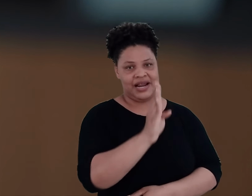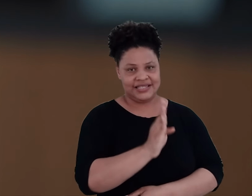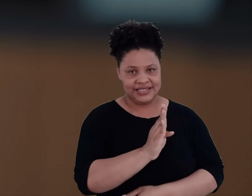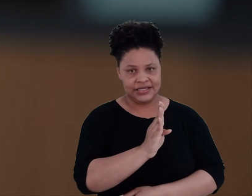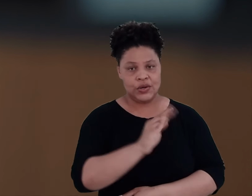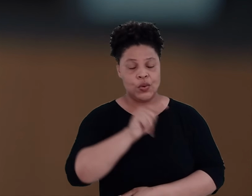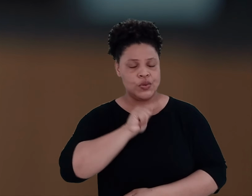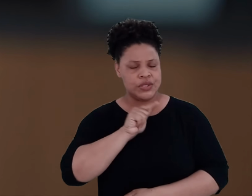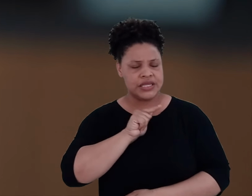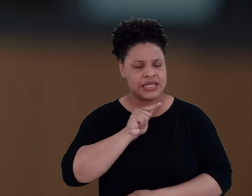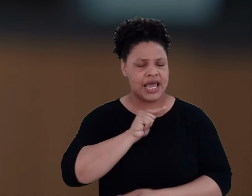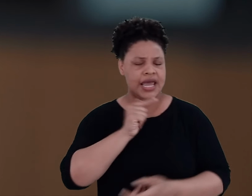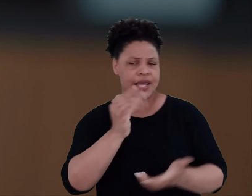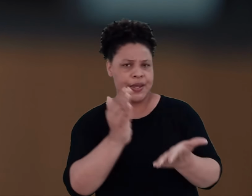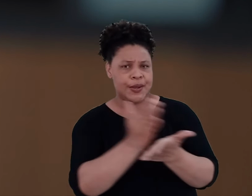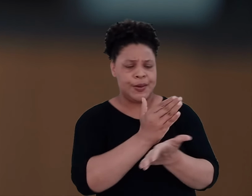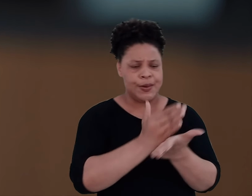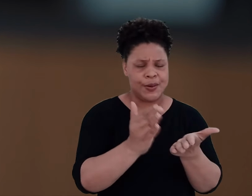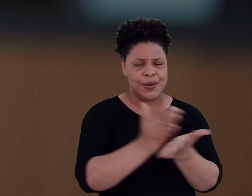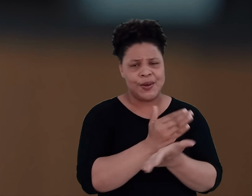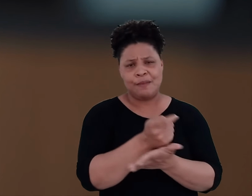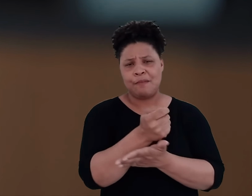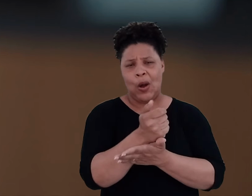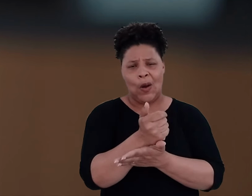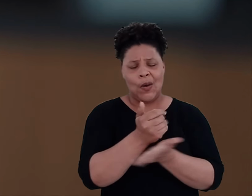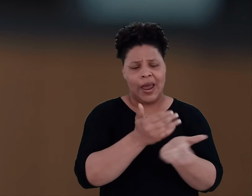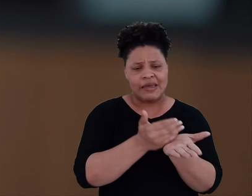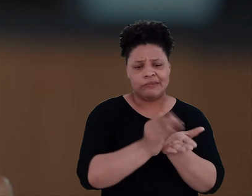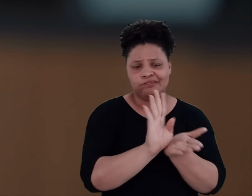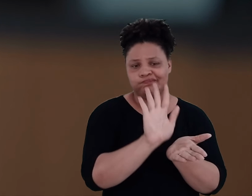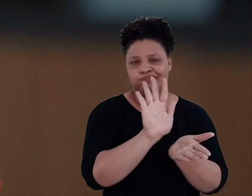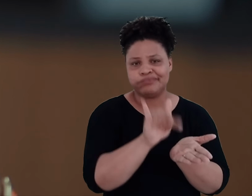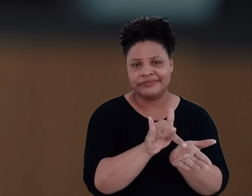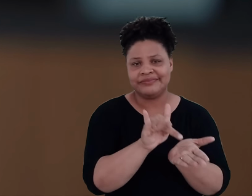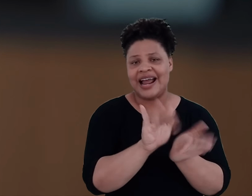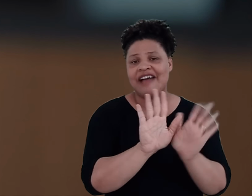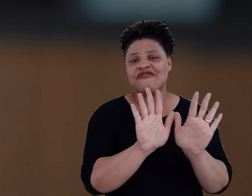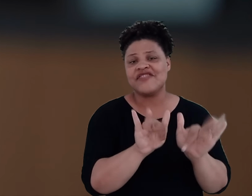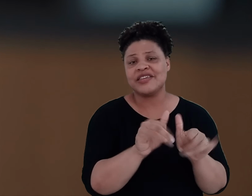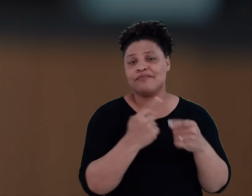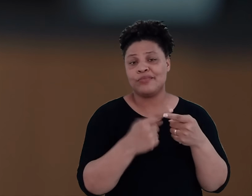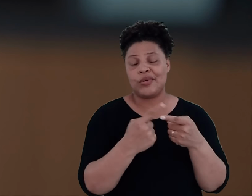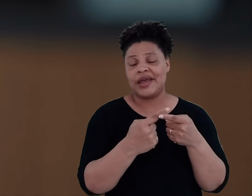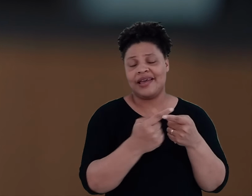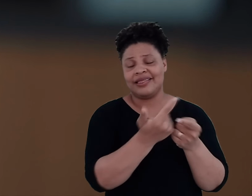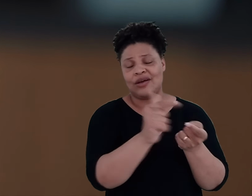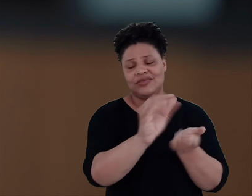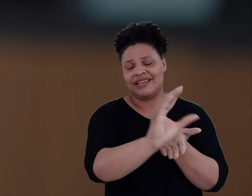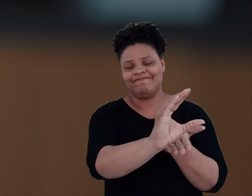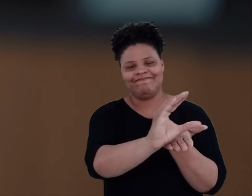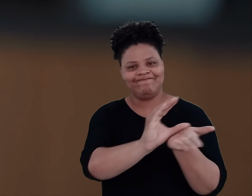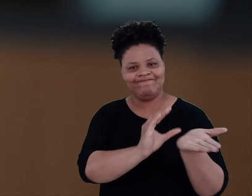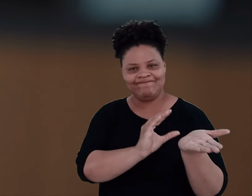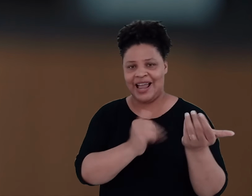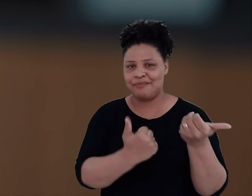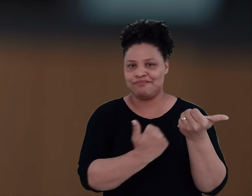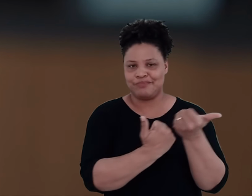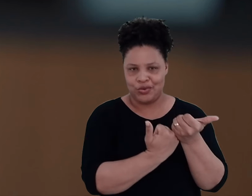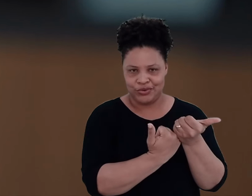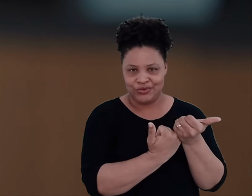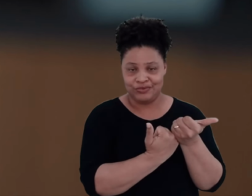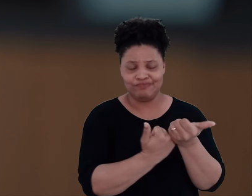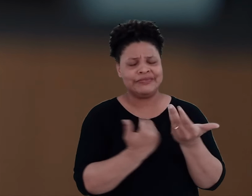muitas iniciativas terminam por falta de investimento. Na hora de sensibilizar empresários e anunciantes, muitos gestores